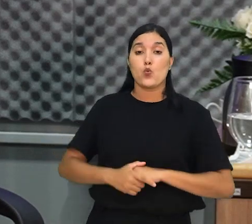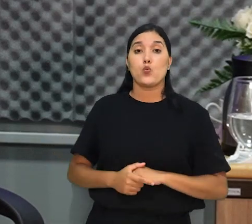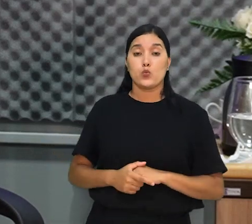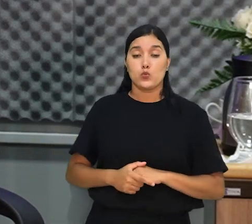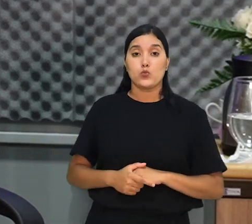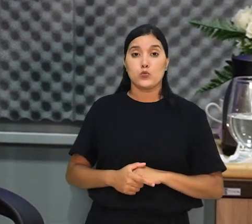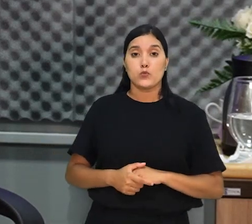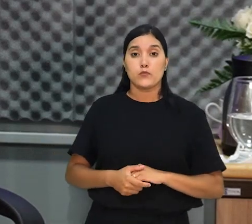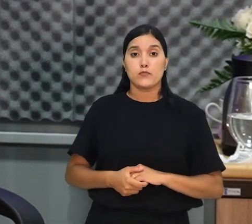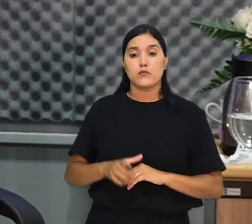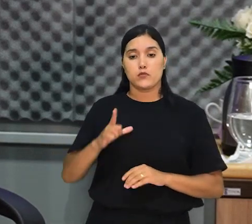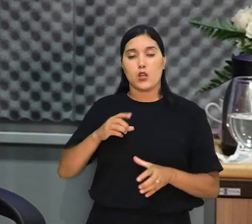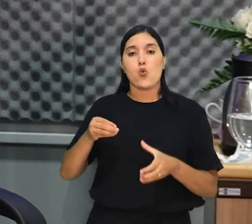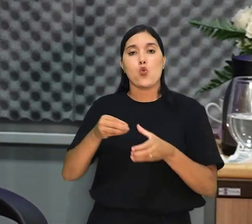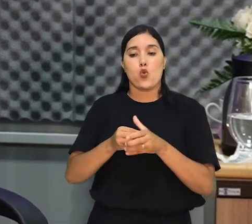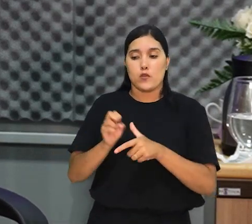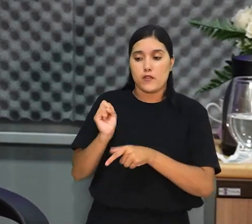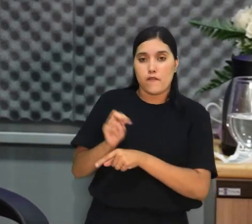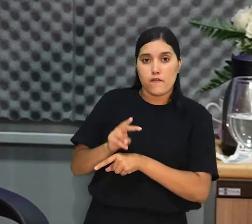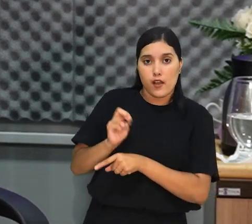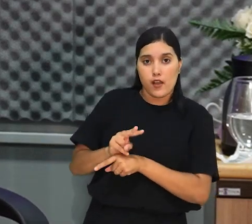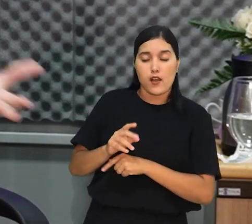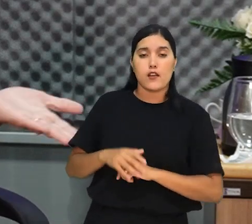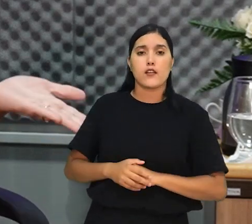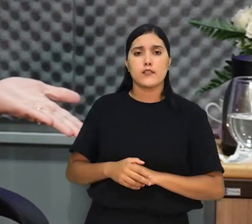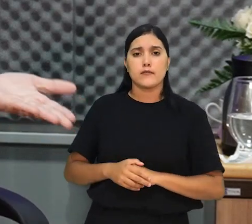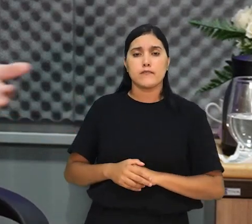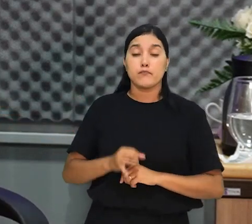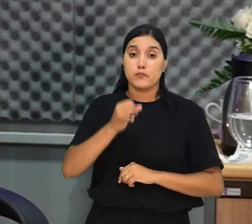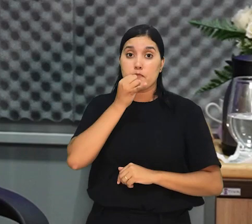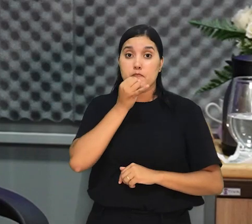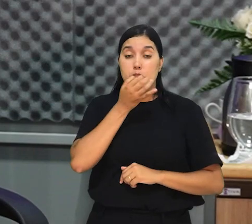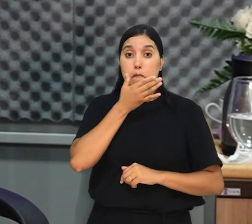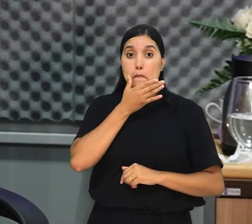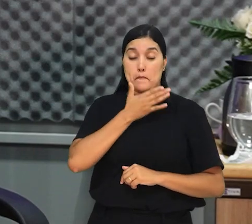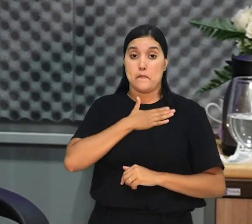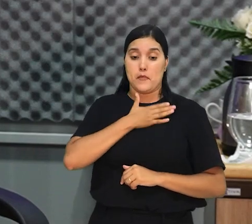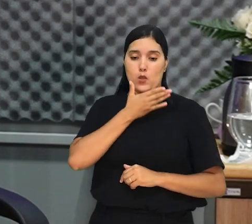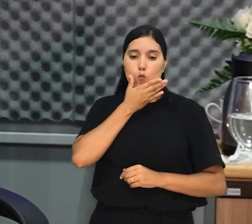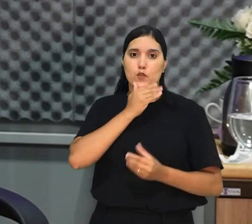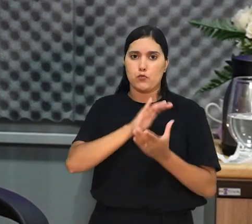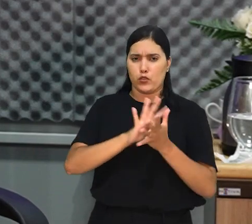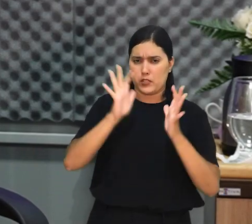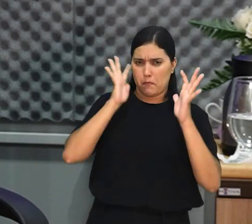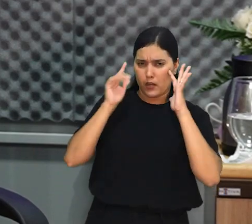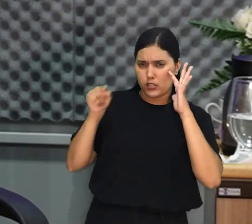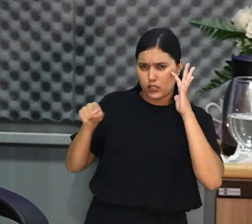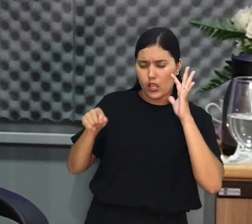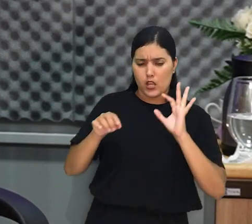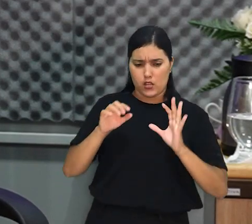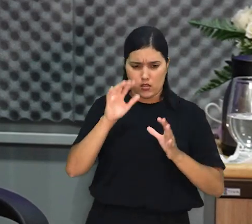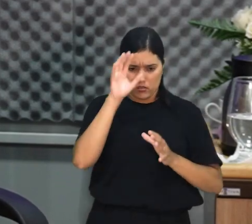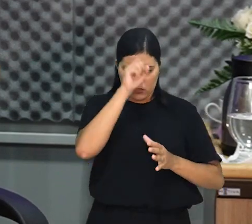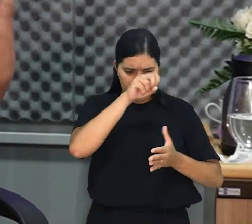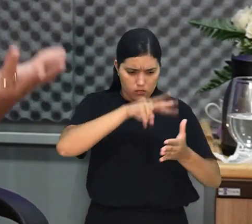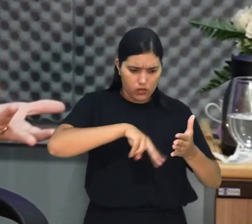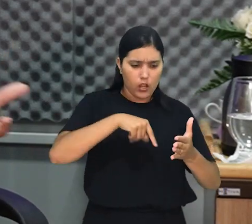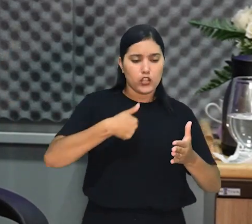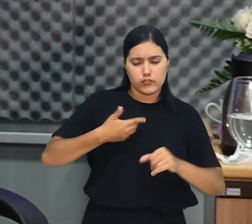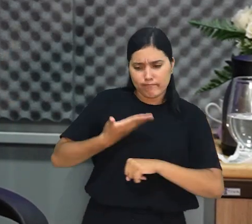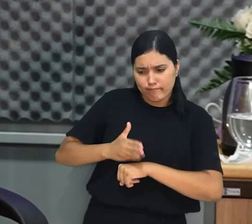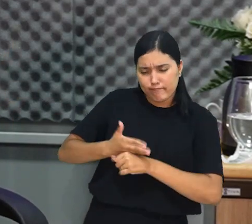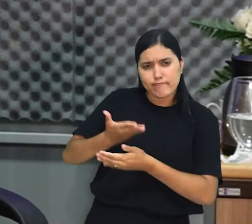a cota de vagas ali também. No caso, se meu esposo fosse alfabetizado, com certeza a gente já estaria se preparando aí para